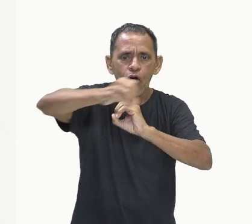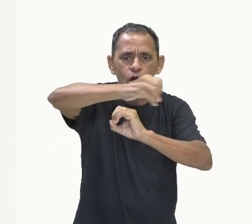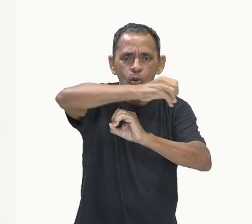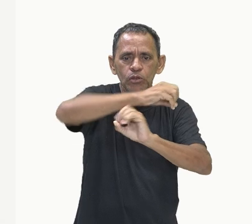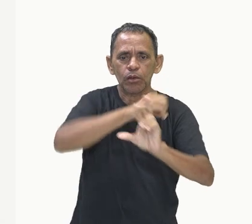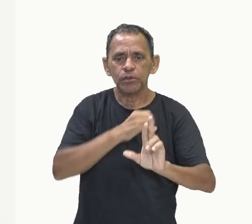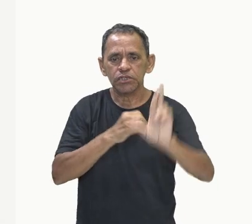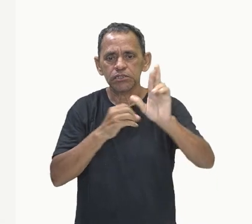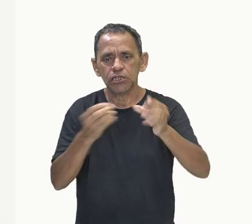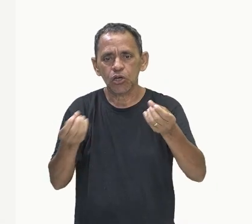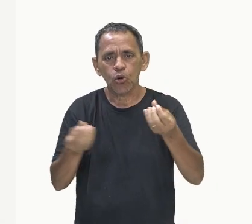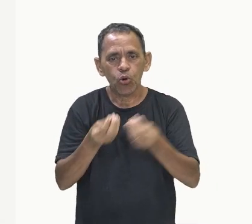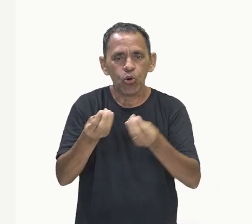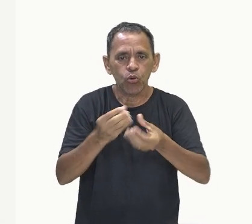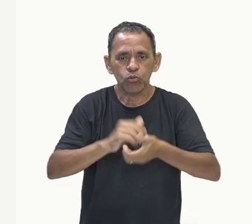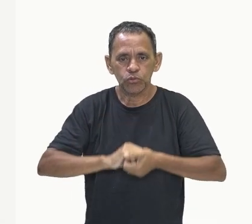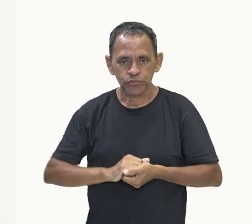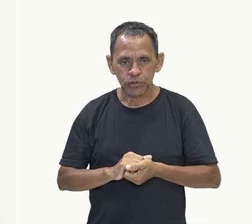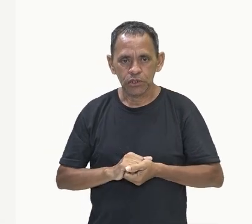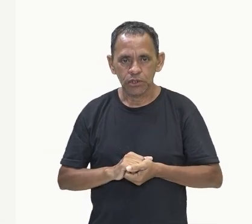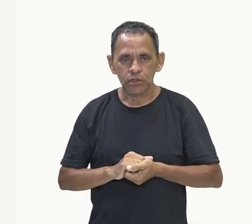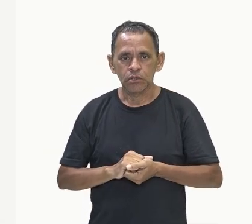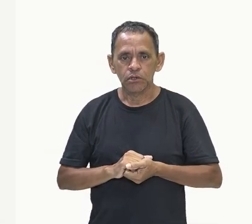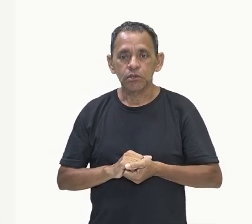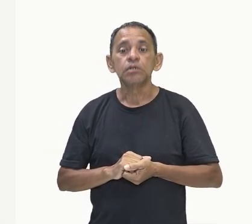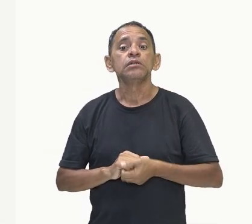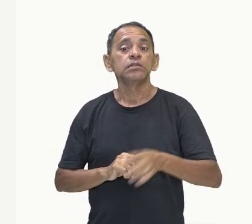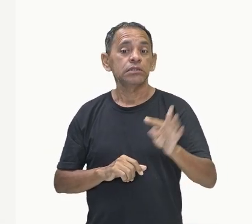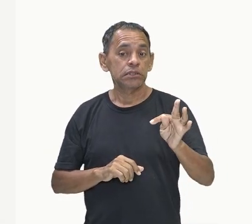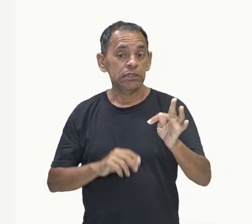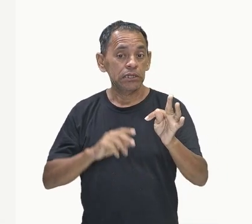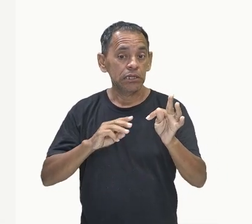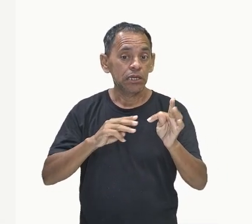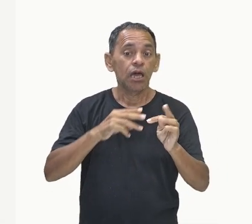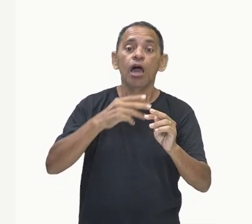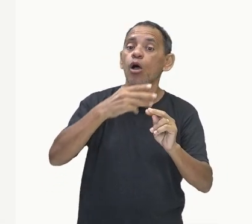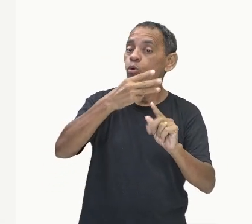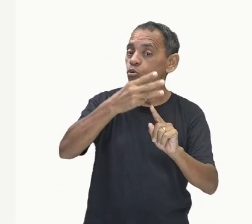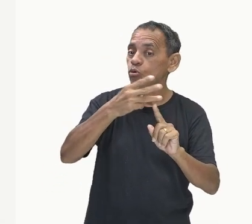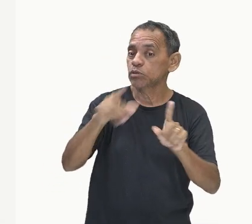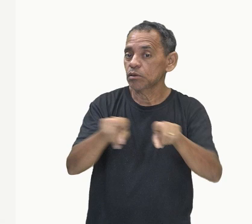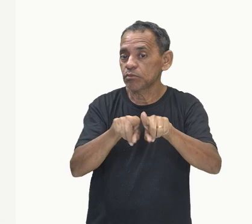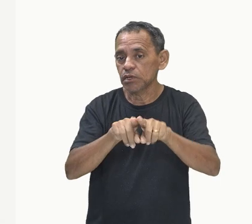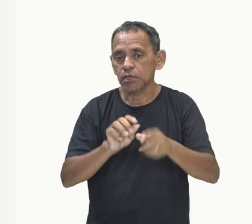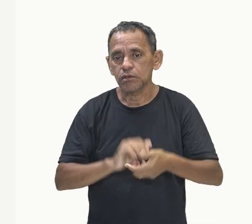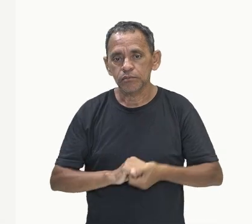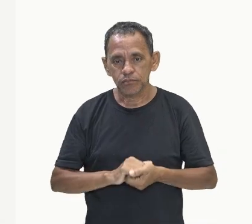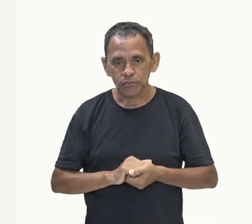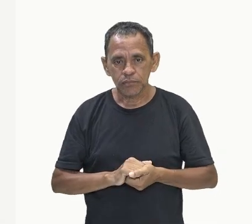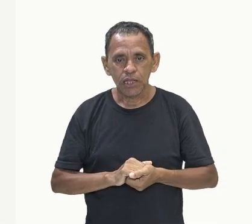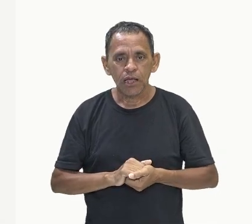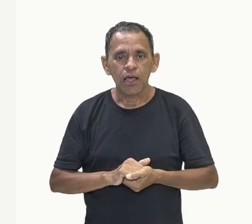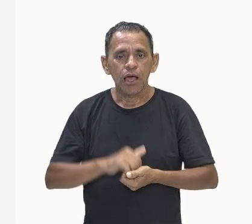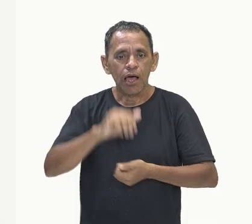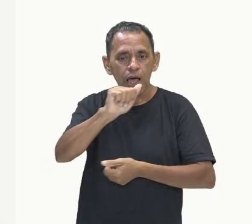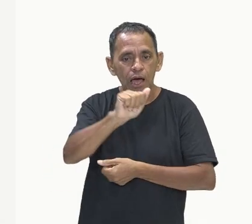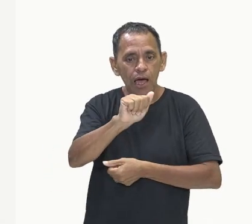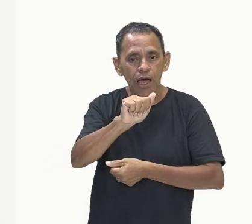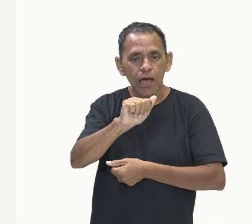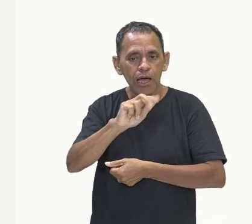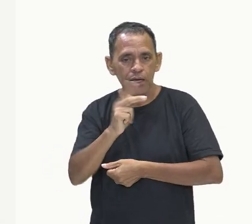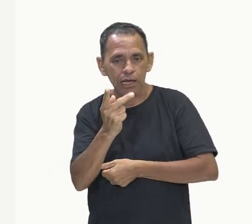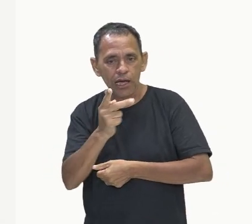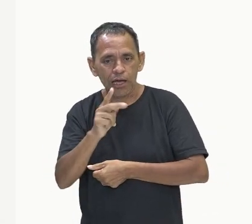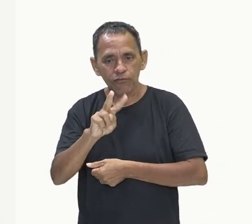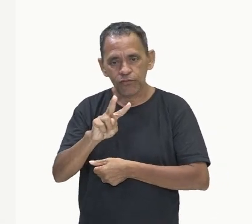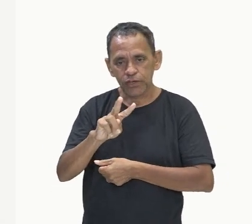3. As velocidades tangenciais do planeta nos pontos A e H, VA e VH, são tais que VA